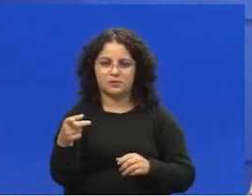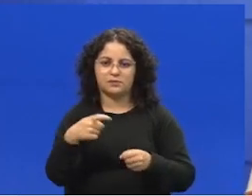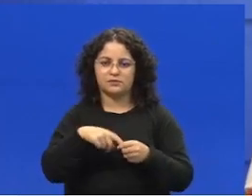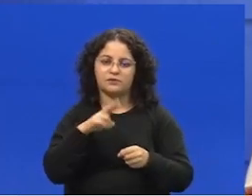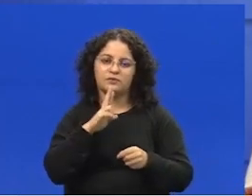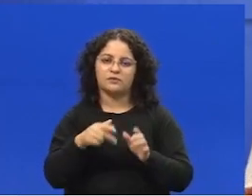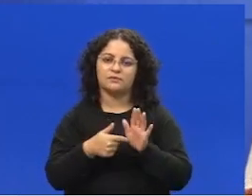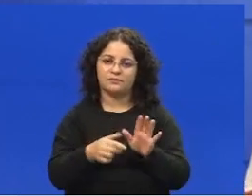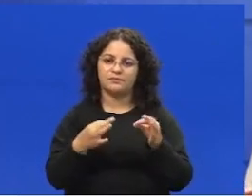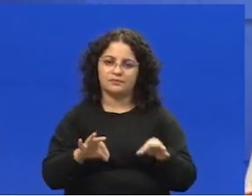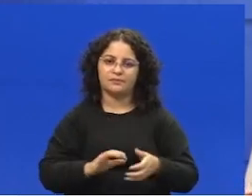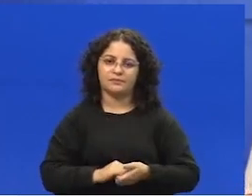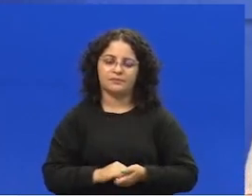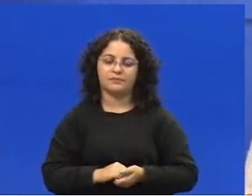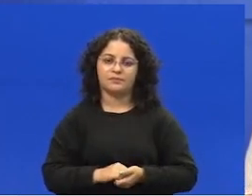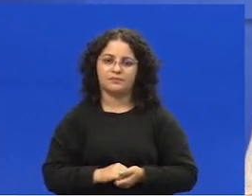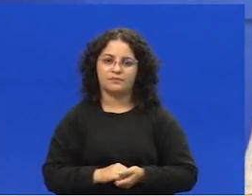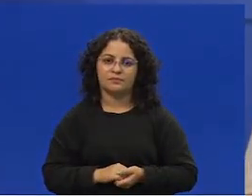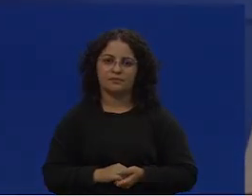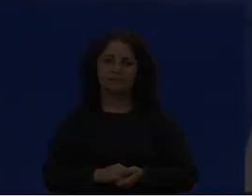Voltamos já com a nossa resposta.